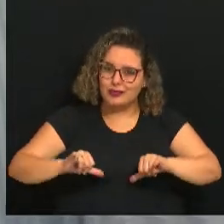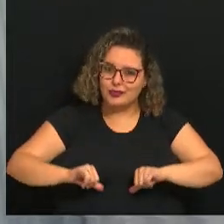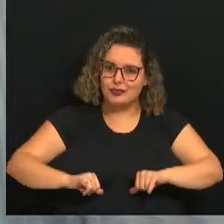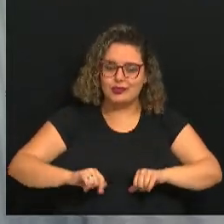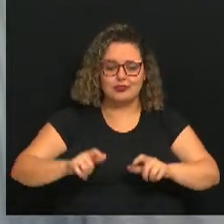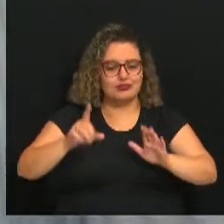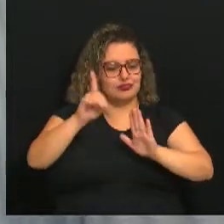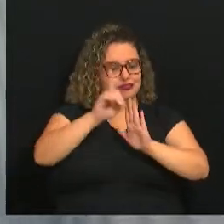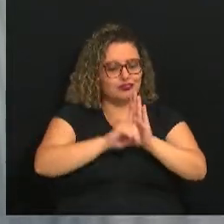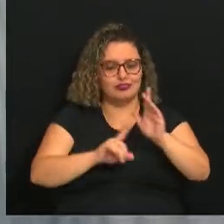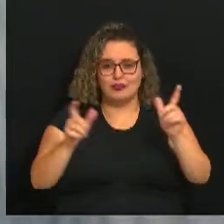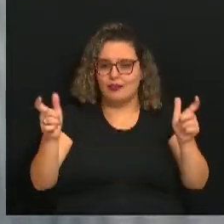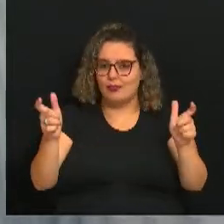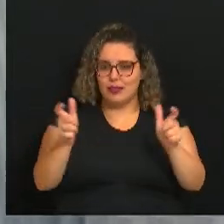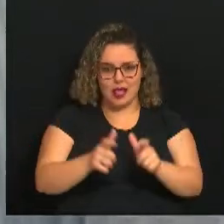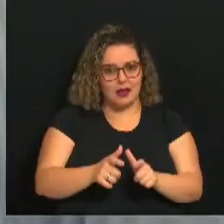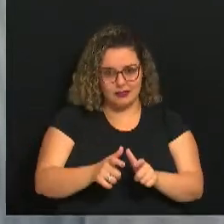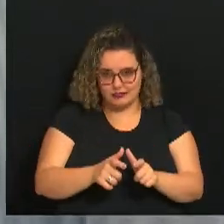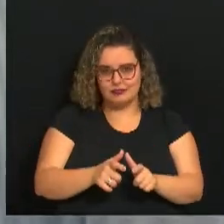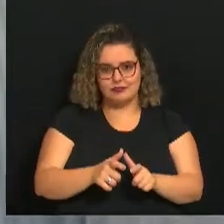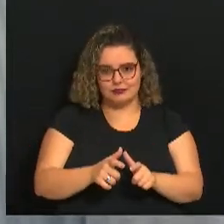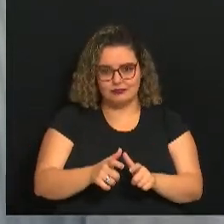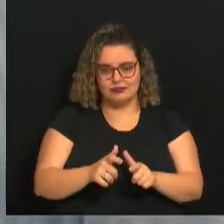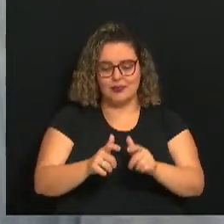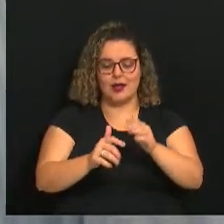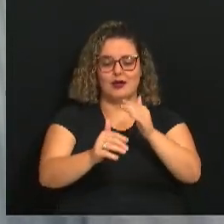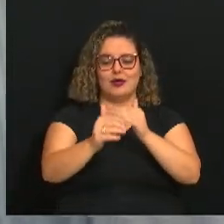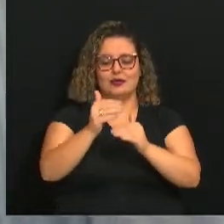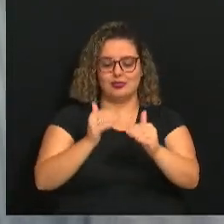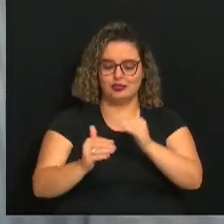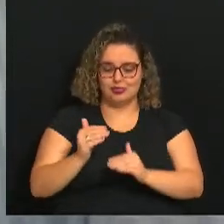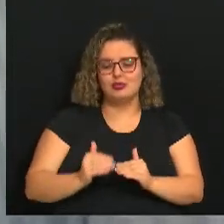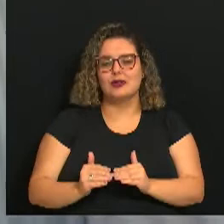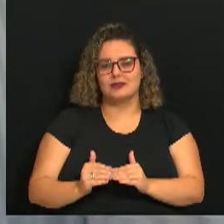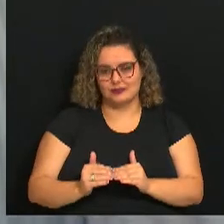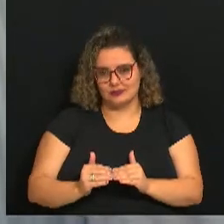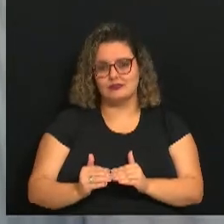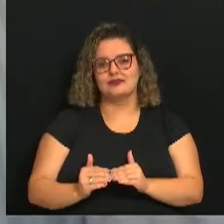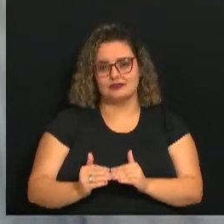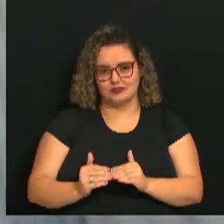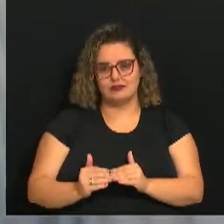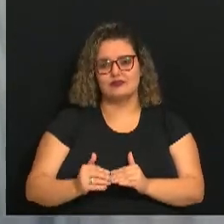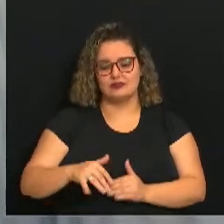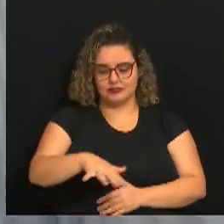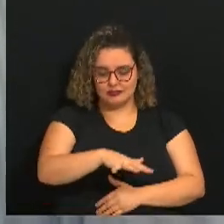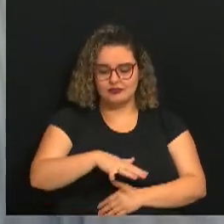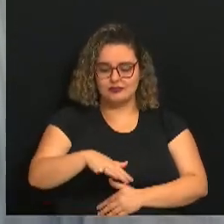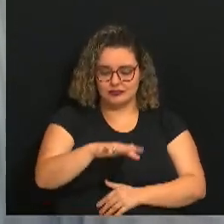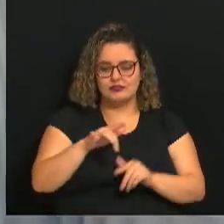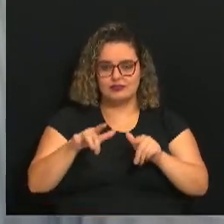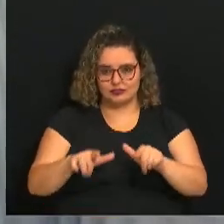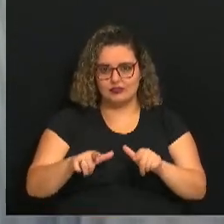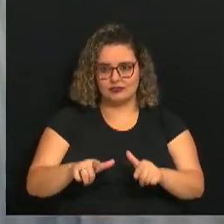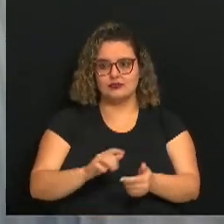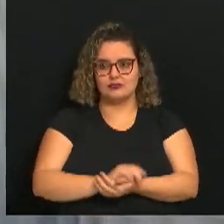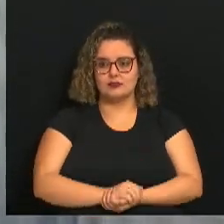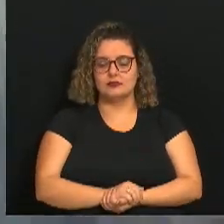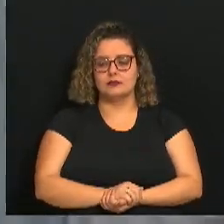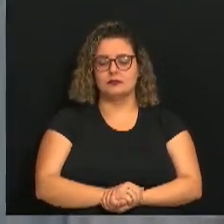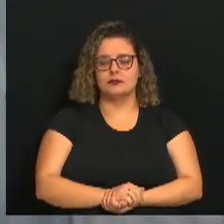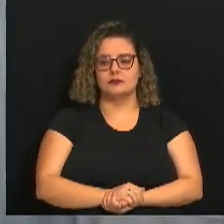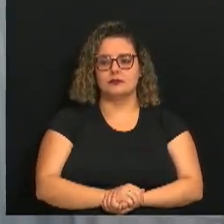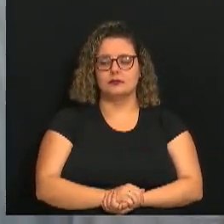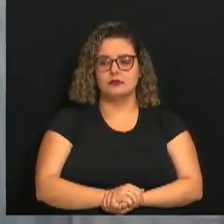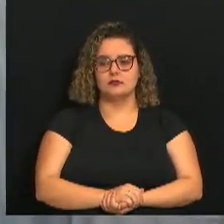direitos e a degradação, né, do ambiente no trabalho. O